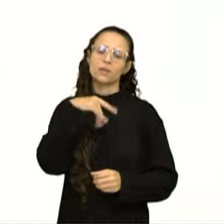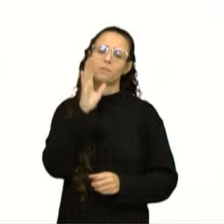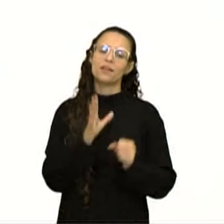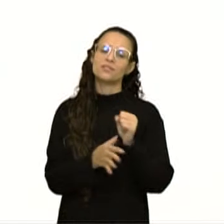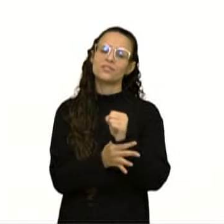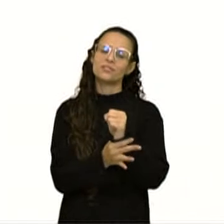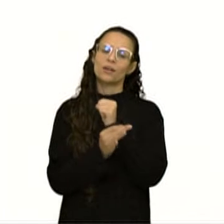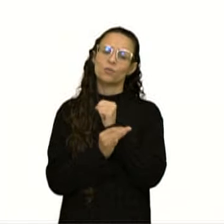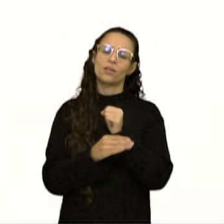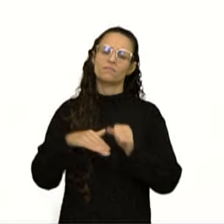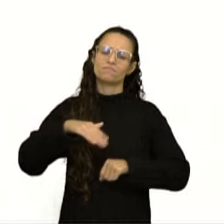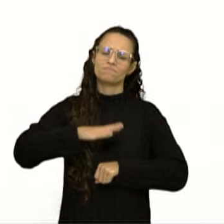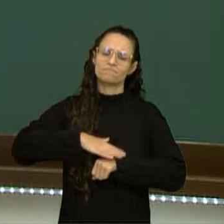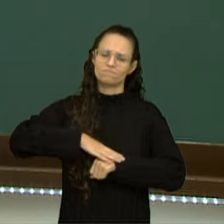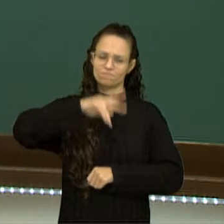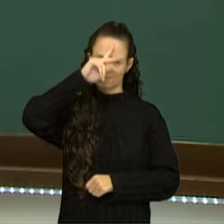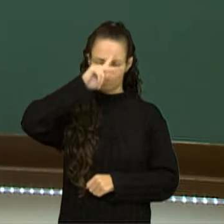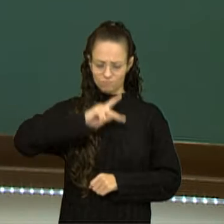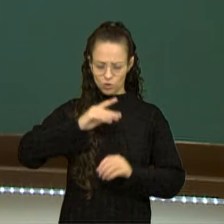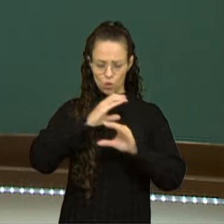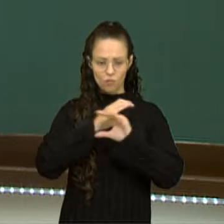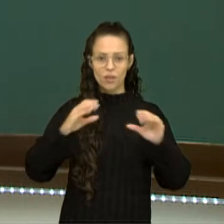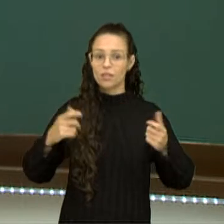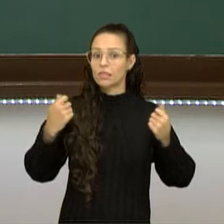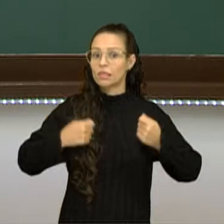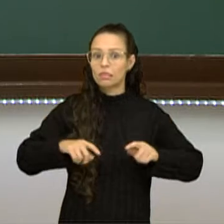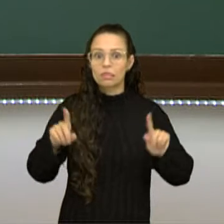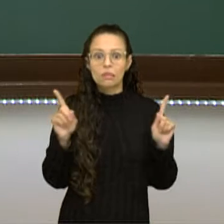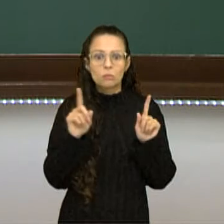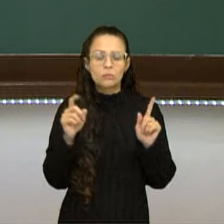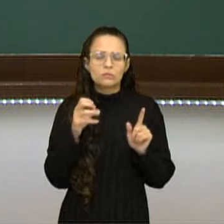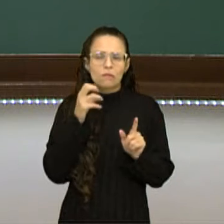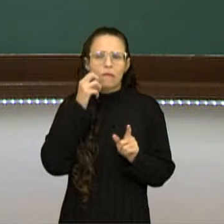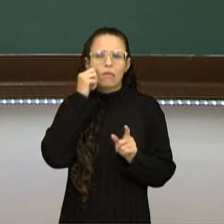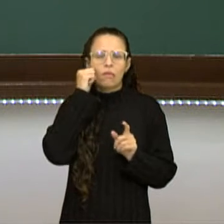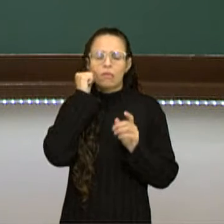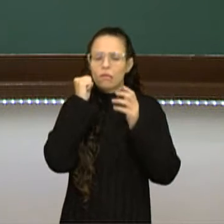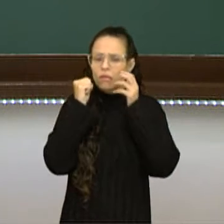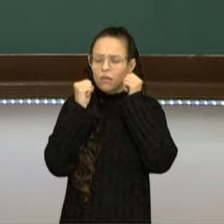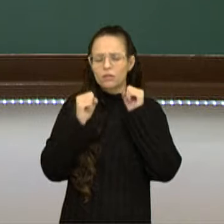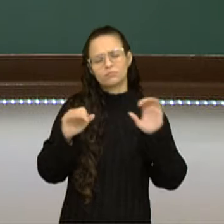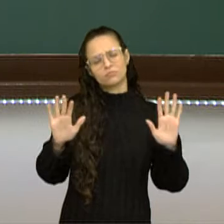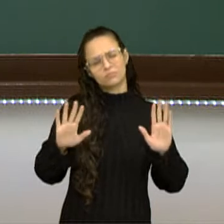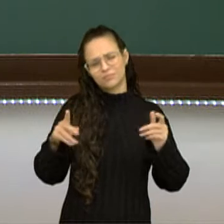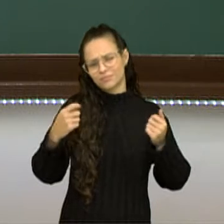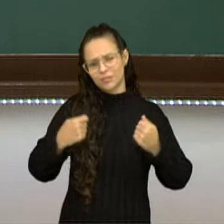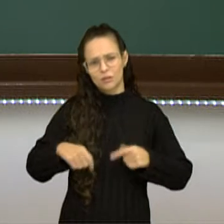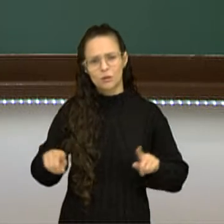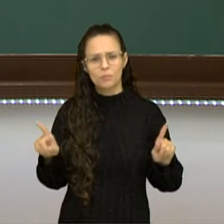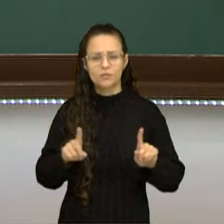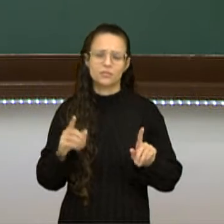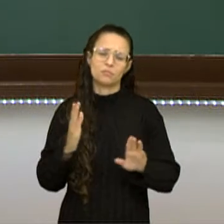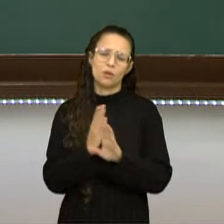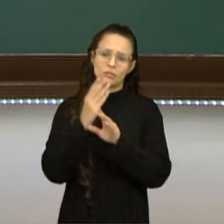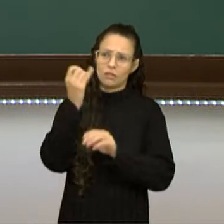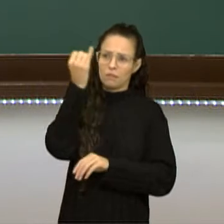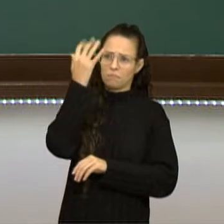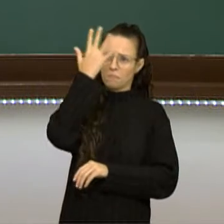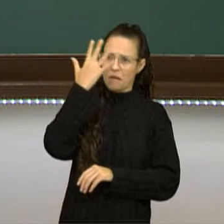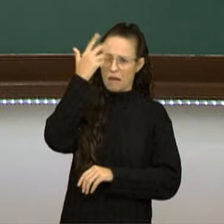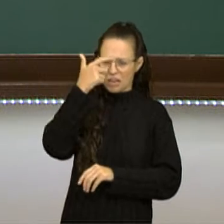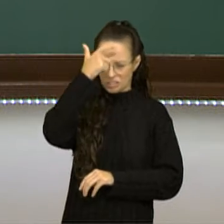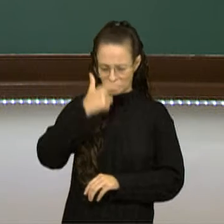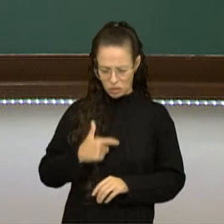mais autoconfiança, né? Então, não precisa ficar com frustração, às vezes por conta da imagem,